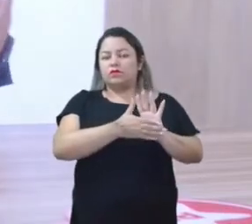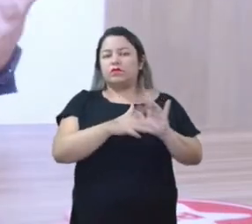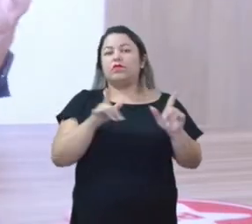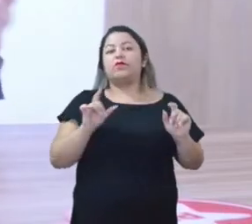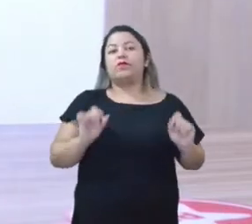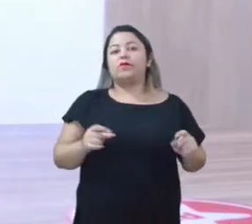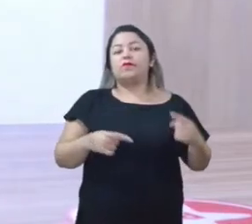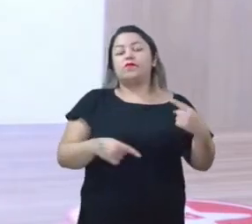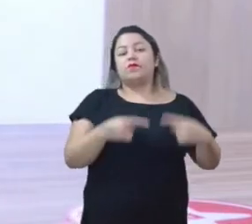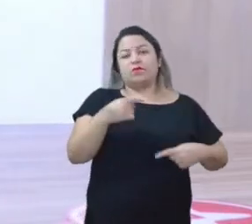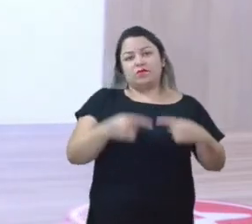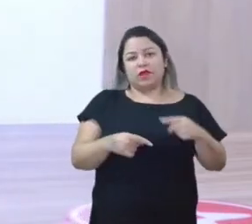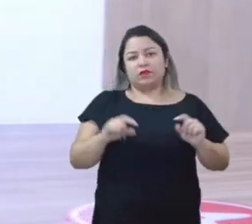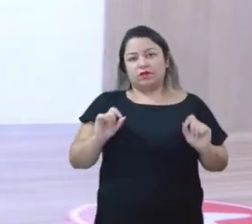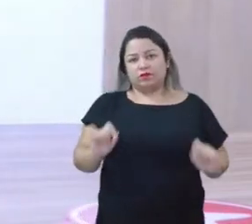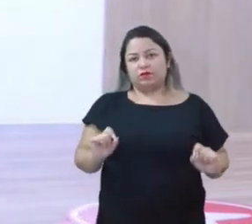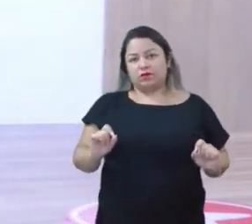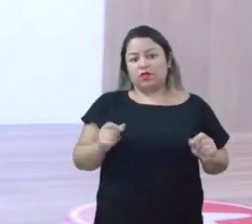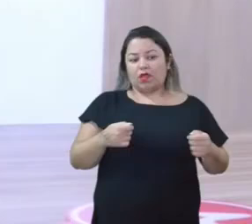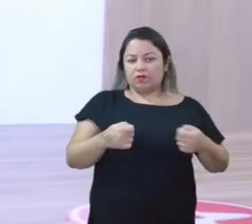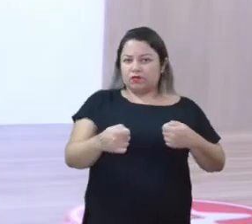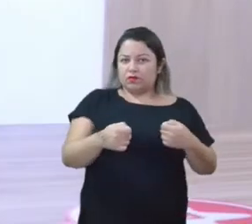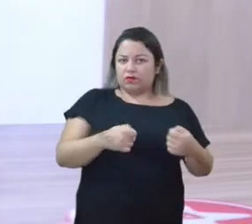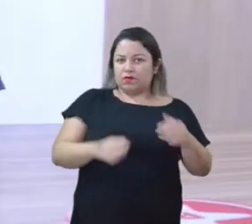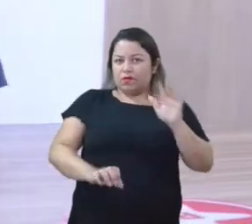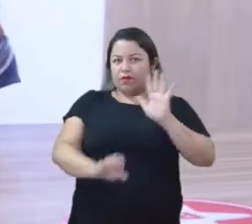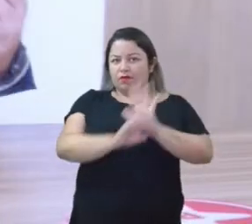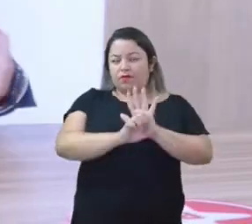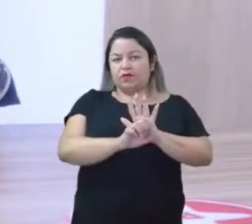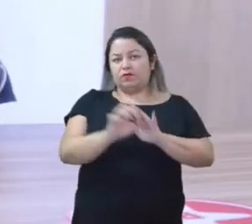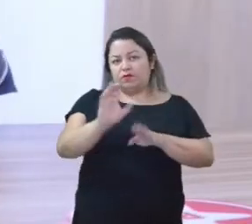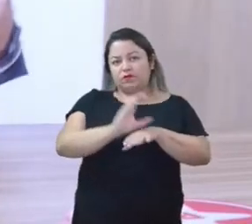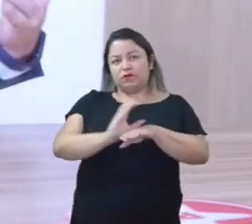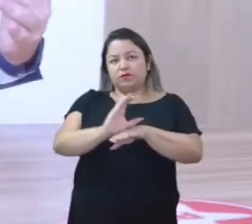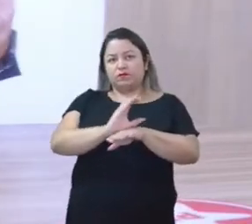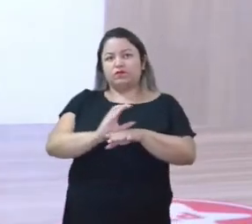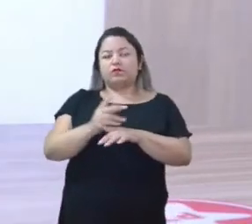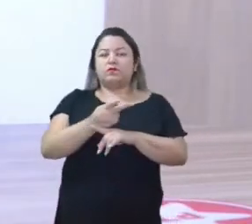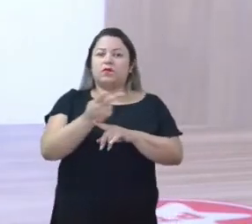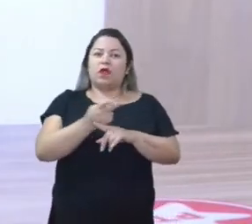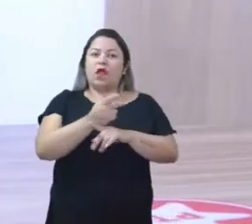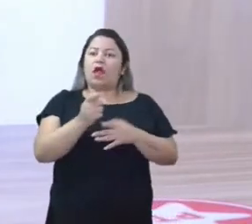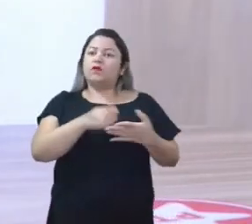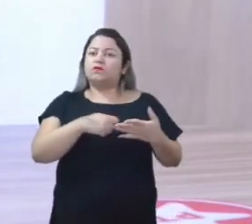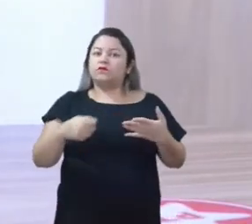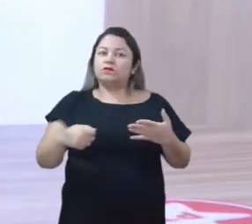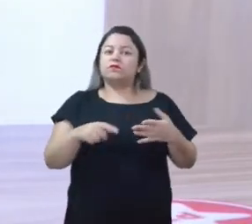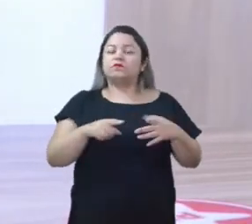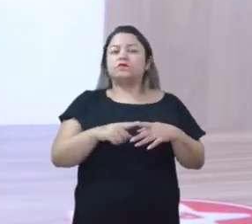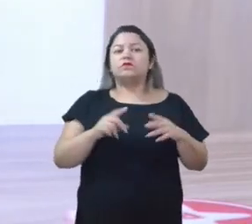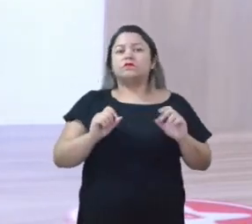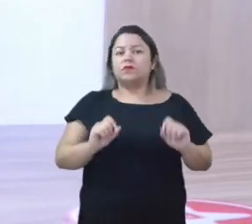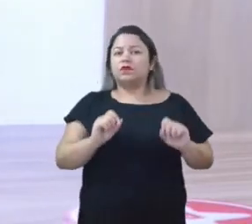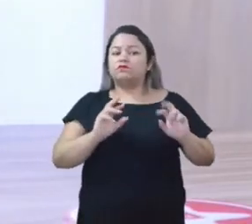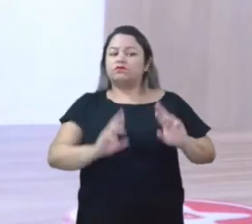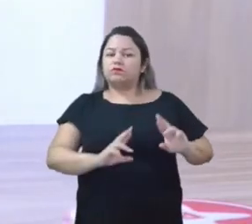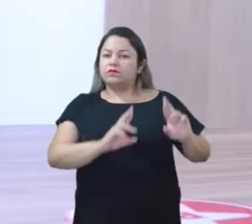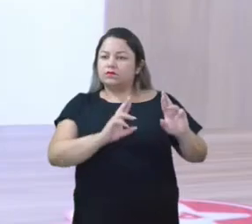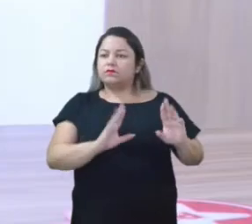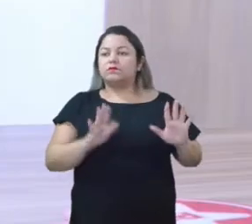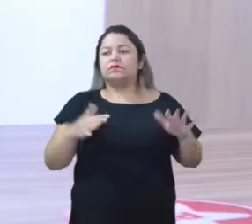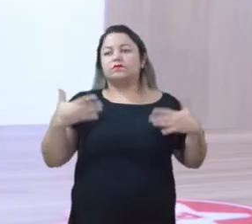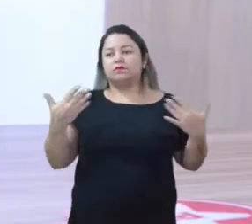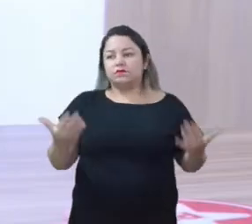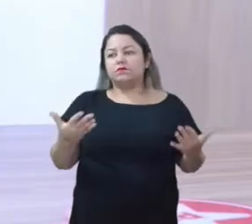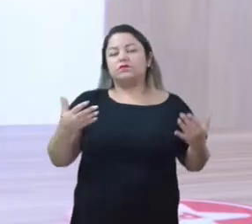estão debatendo e articulando uma emenda constitucional, buscando assinaturas nessa perspectiva.